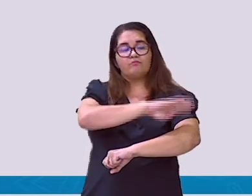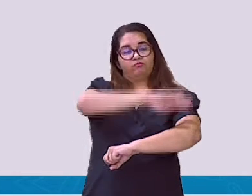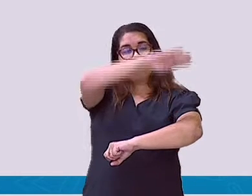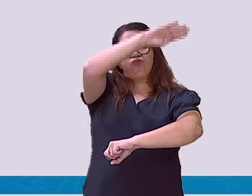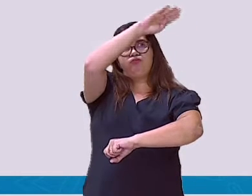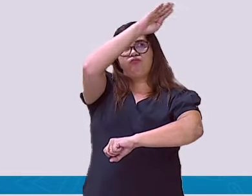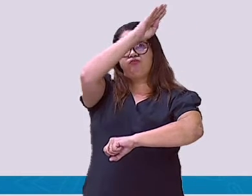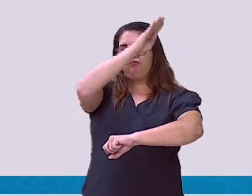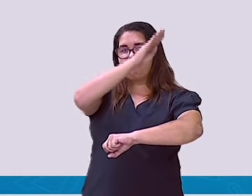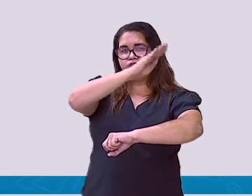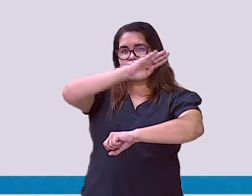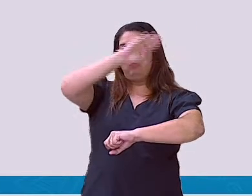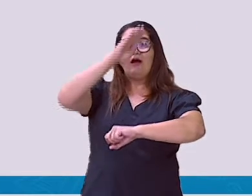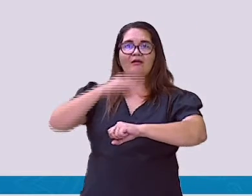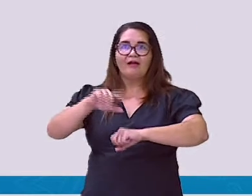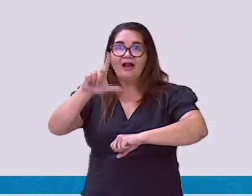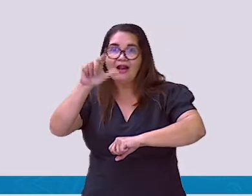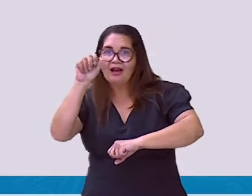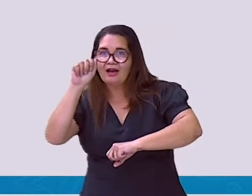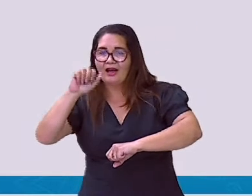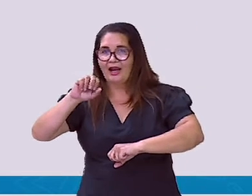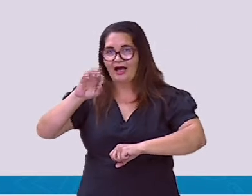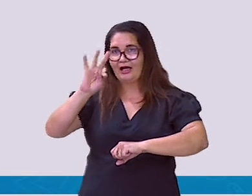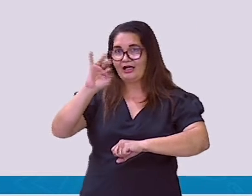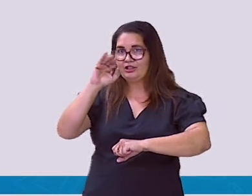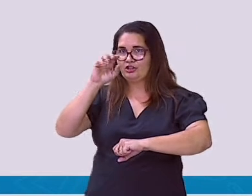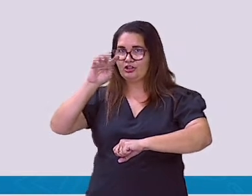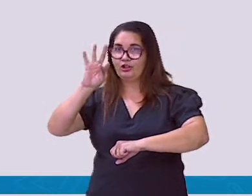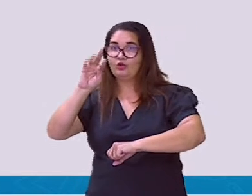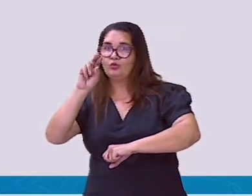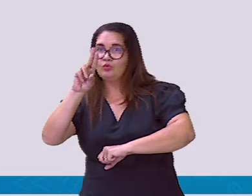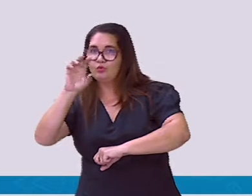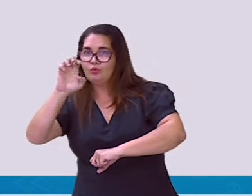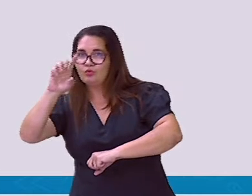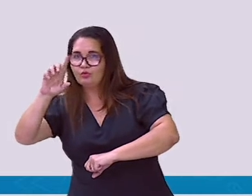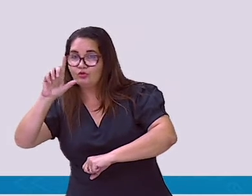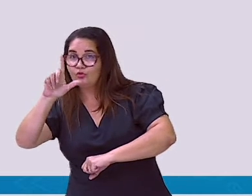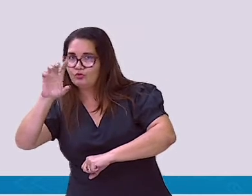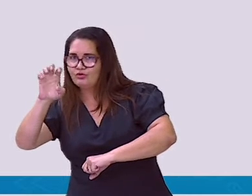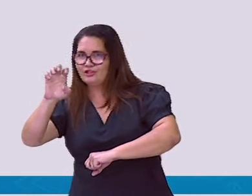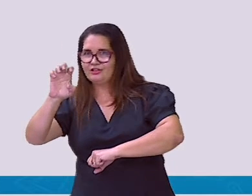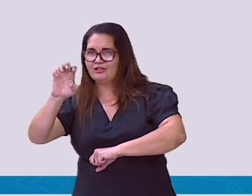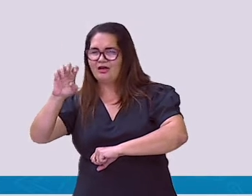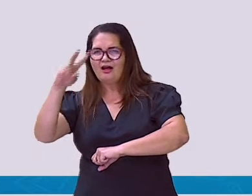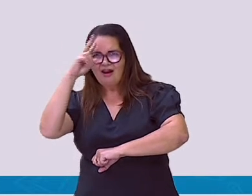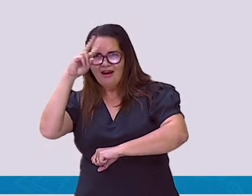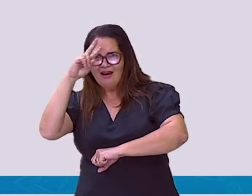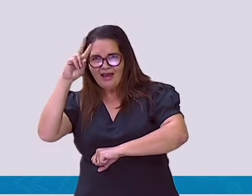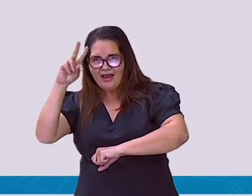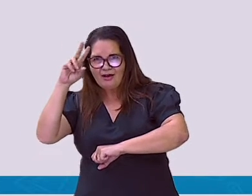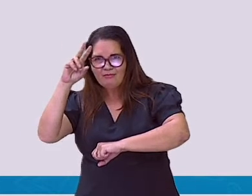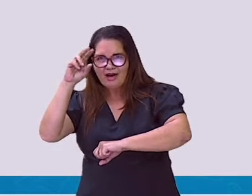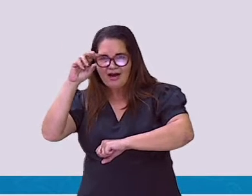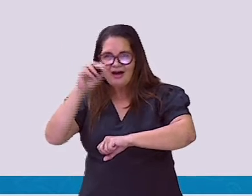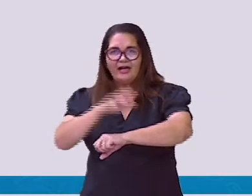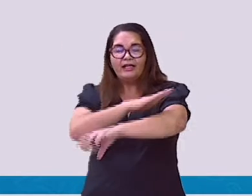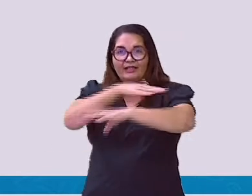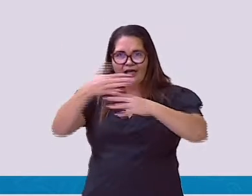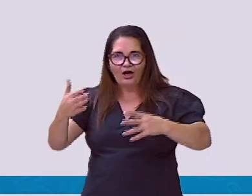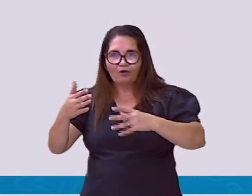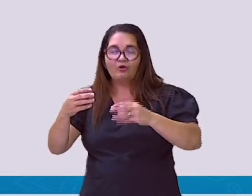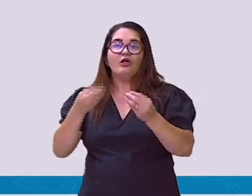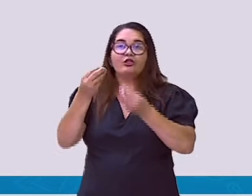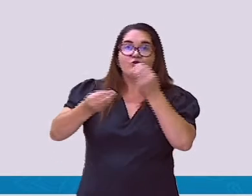E aí? Quem está lembrando aí o que é latitude? Latitude é a distância em grau de